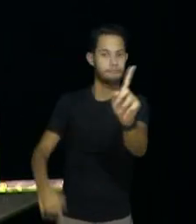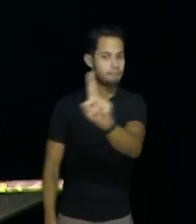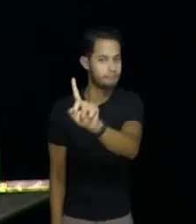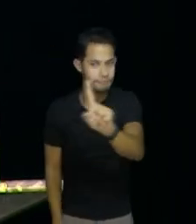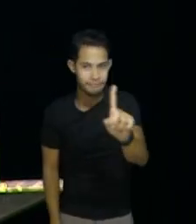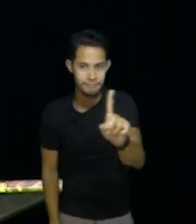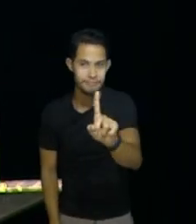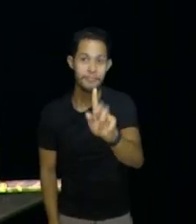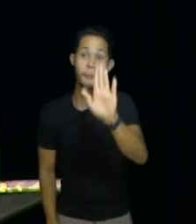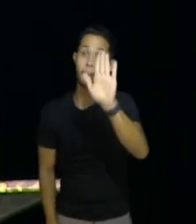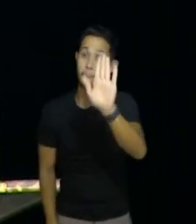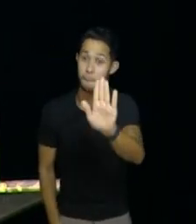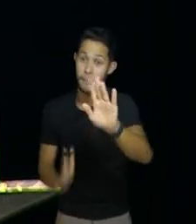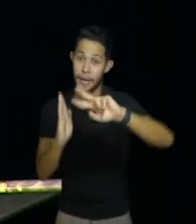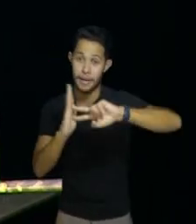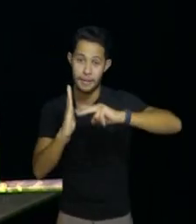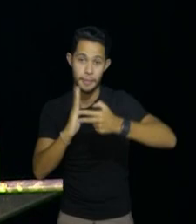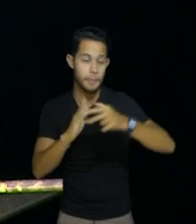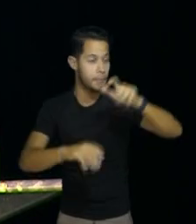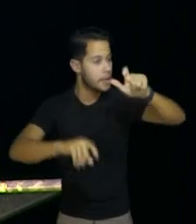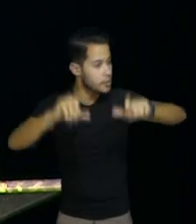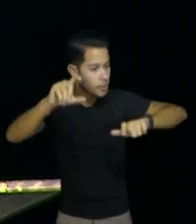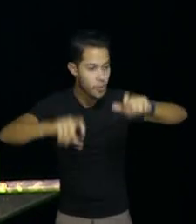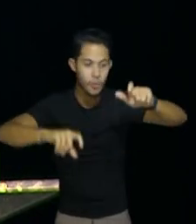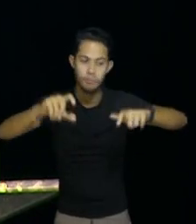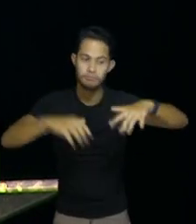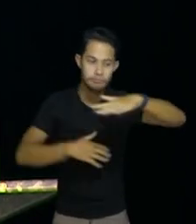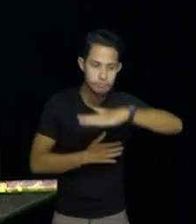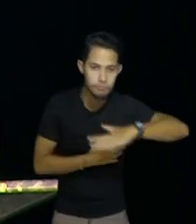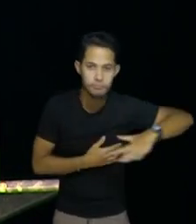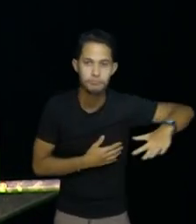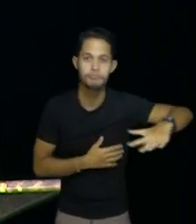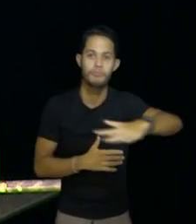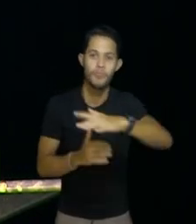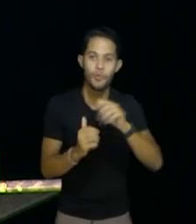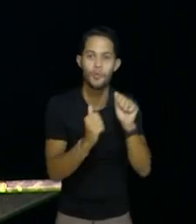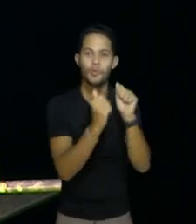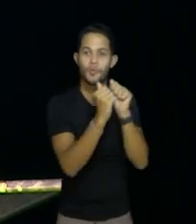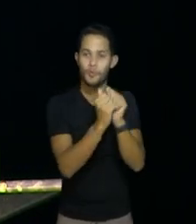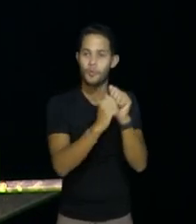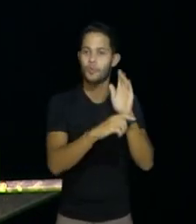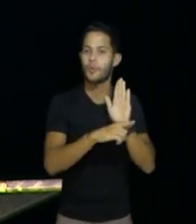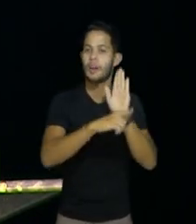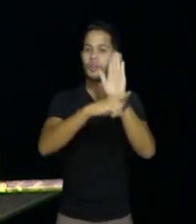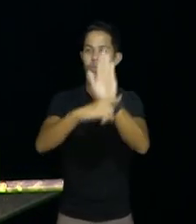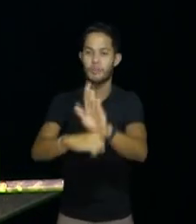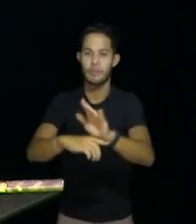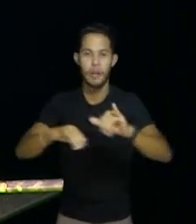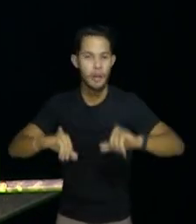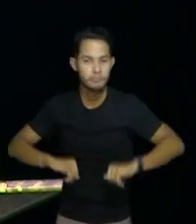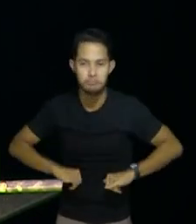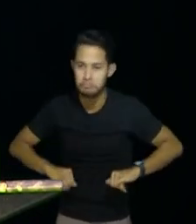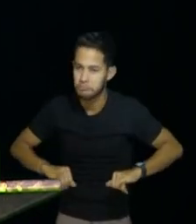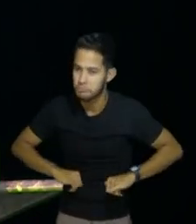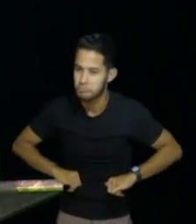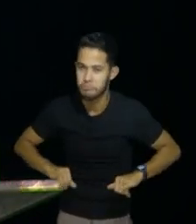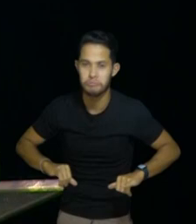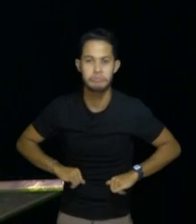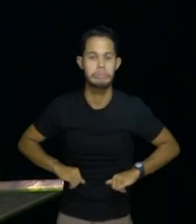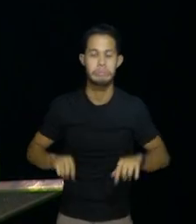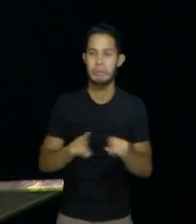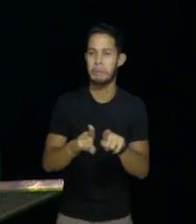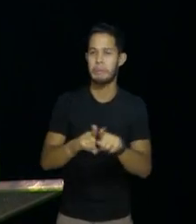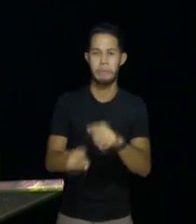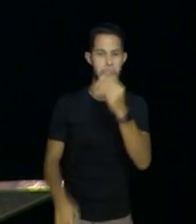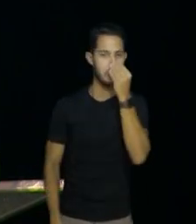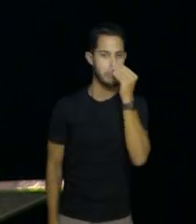para atender aqueles que sofrem, aqueles que são desprezados, são desprezíveis por tudo e por todos.